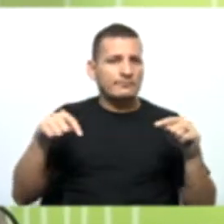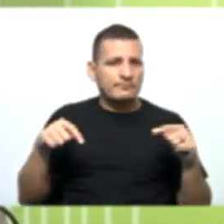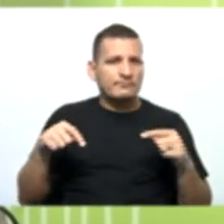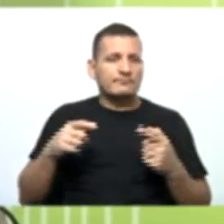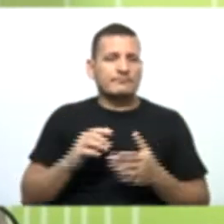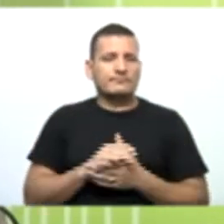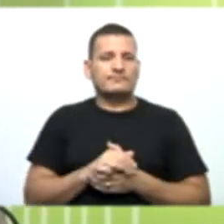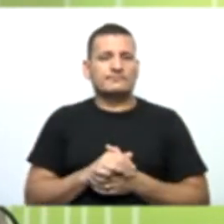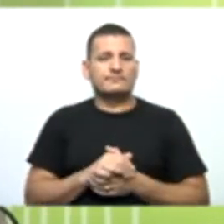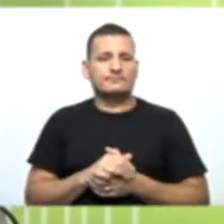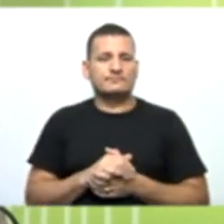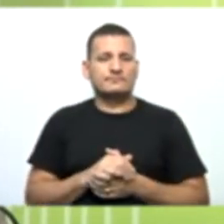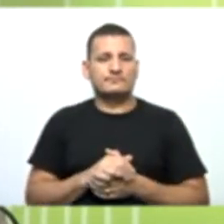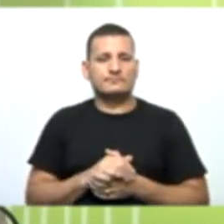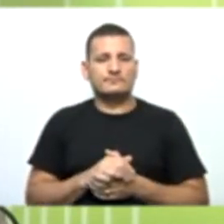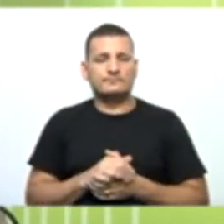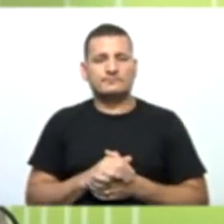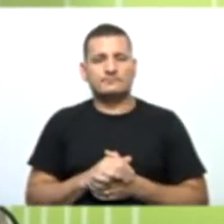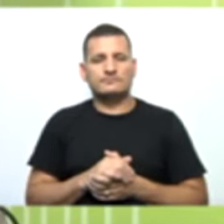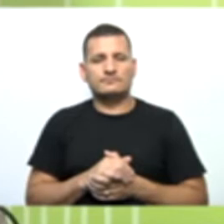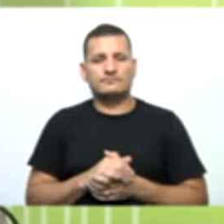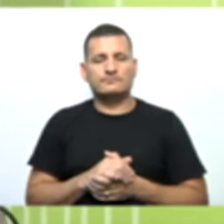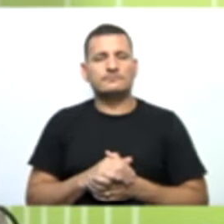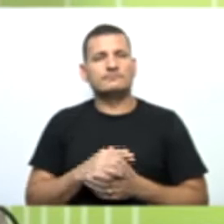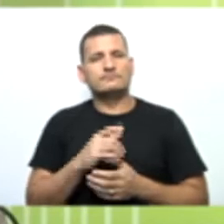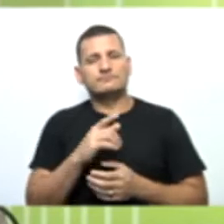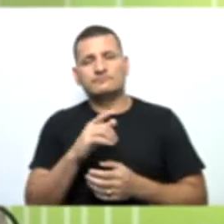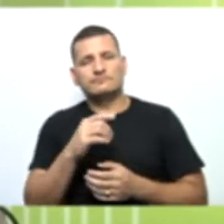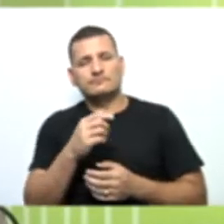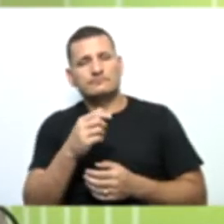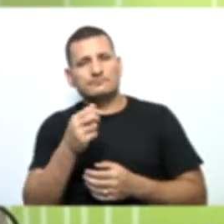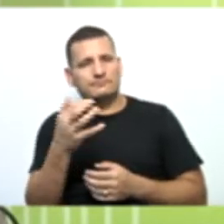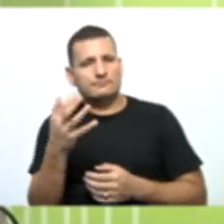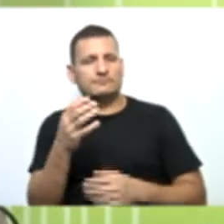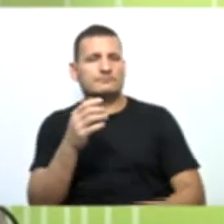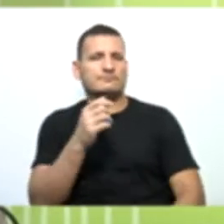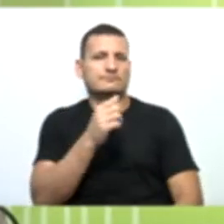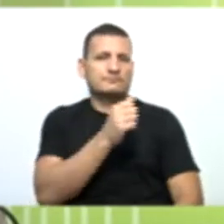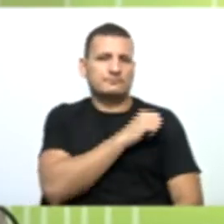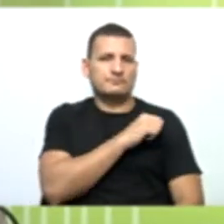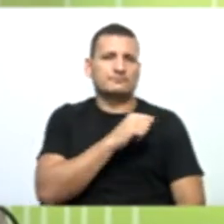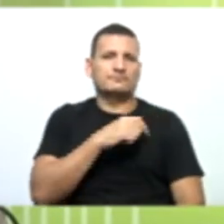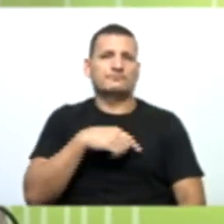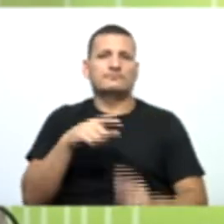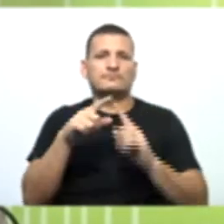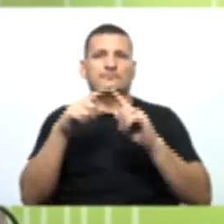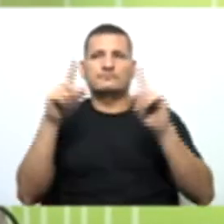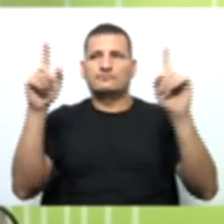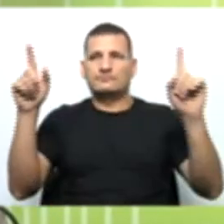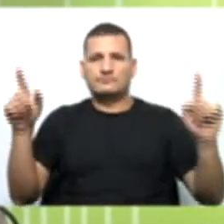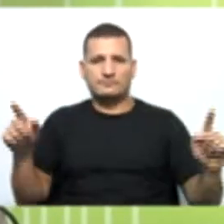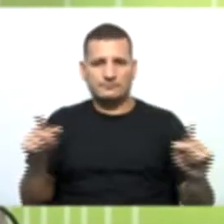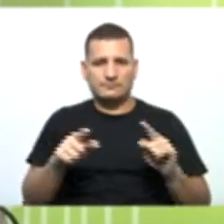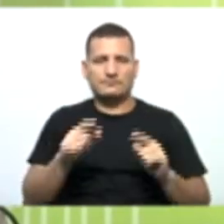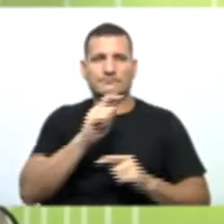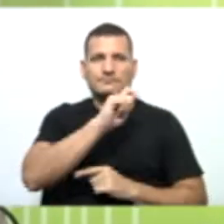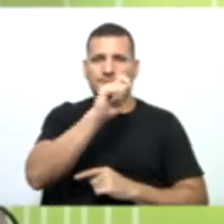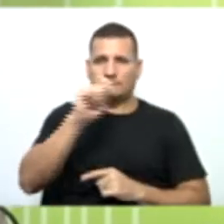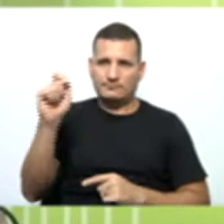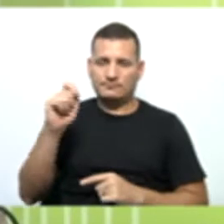quê? Uma sala composta aí com tantos alunos, tem um quadro, né? Ela tem tantos